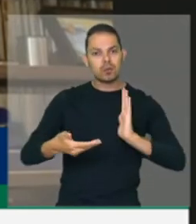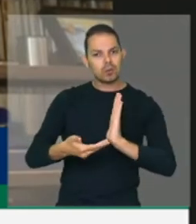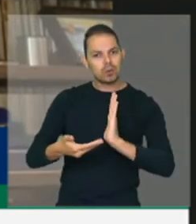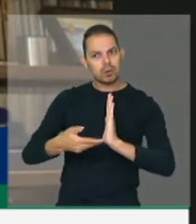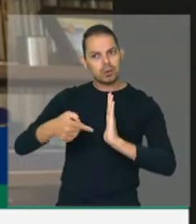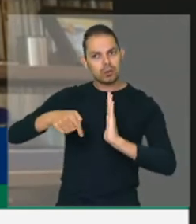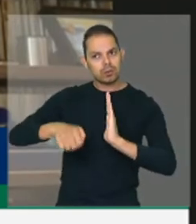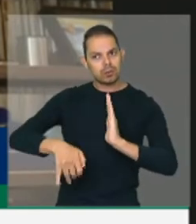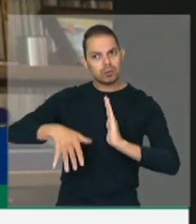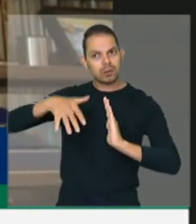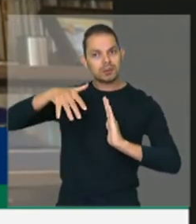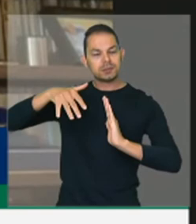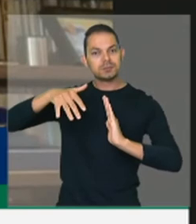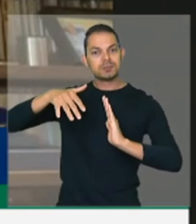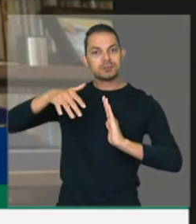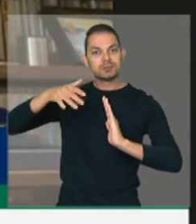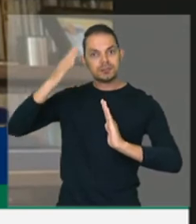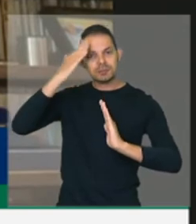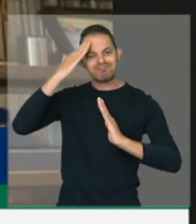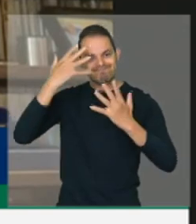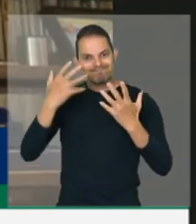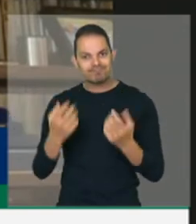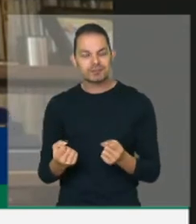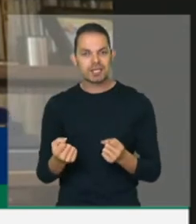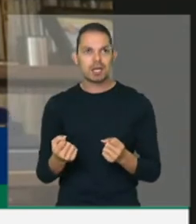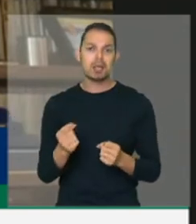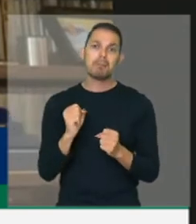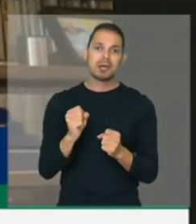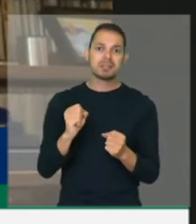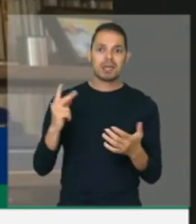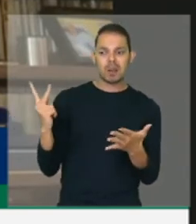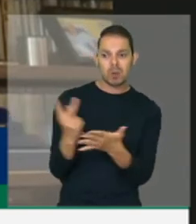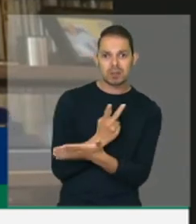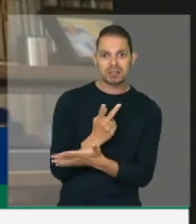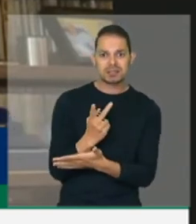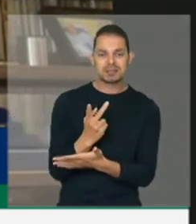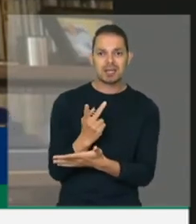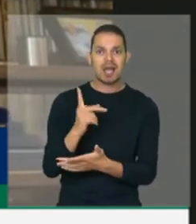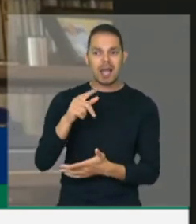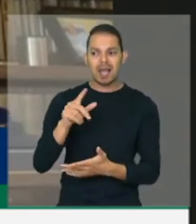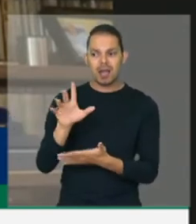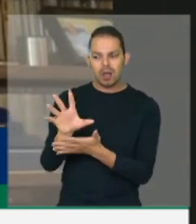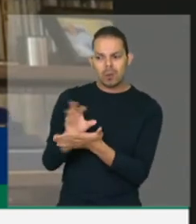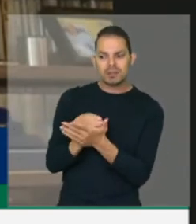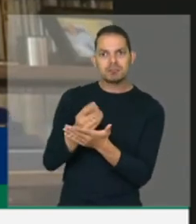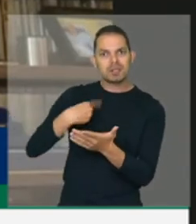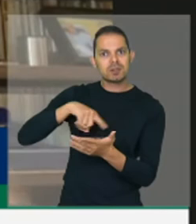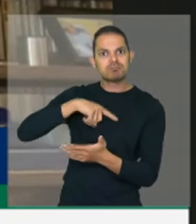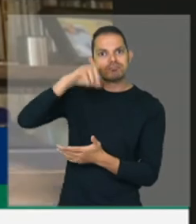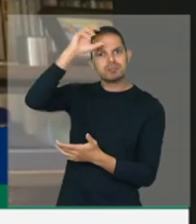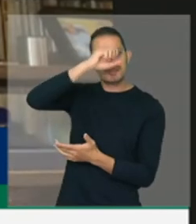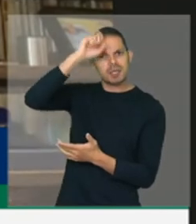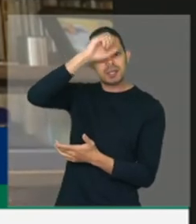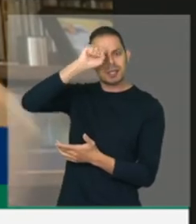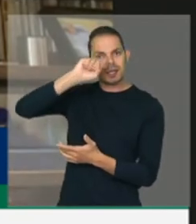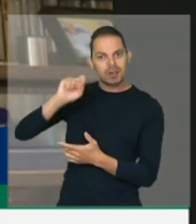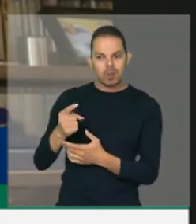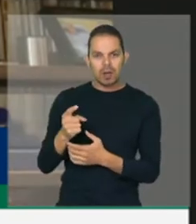este parlamento, se dê conta disso. Talvez esse caso sirva como exemplo e uma lição, porque não é uma